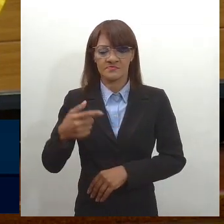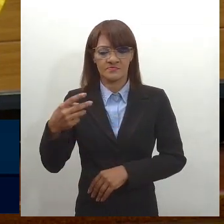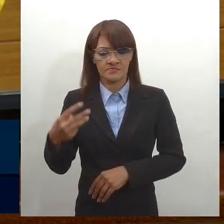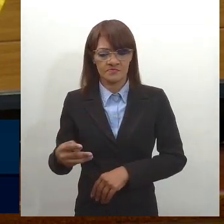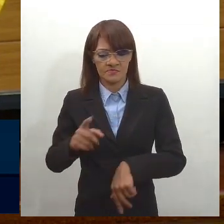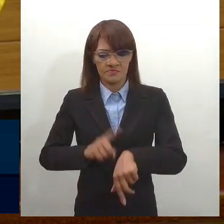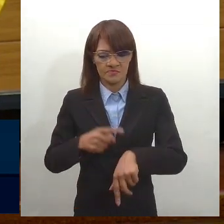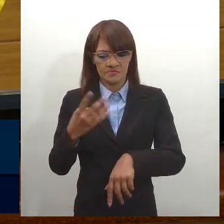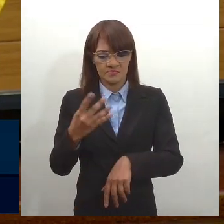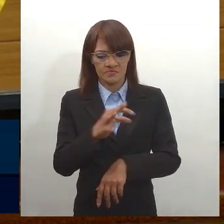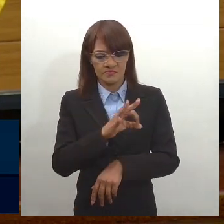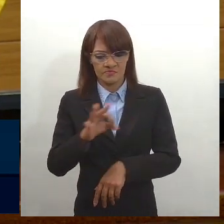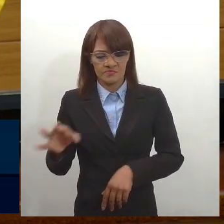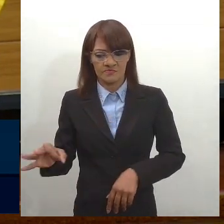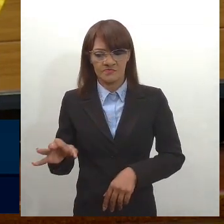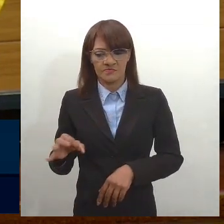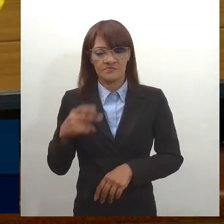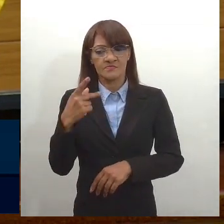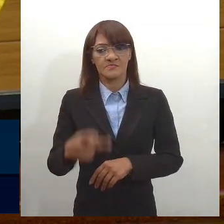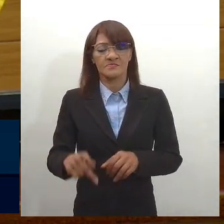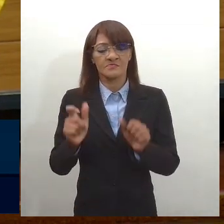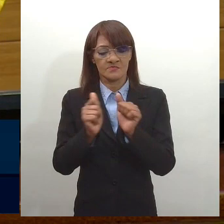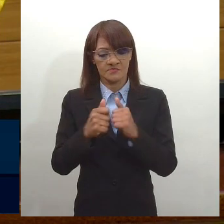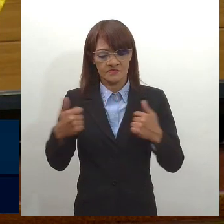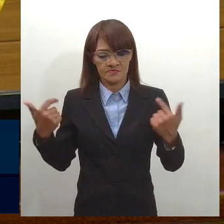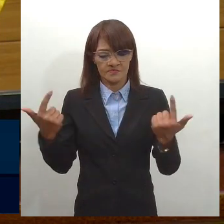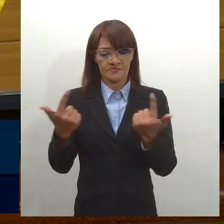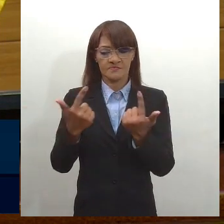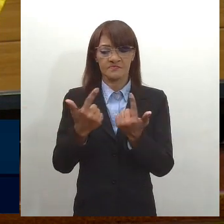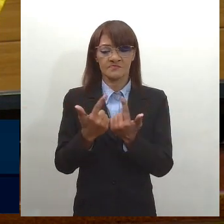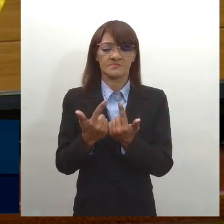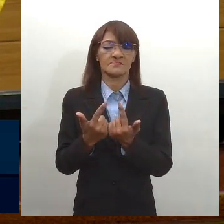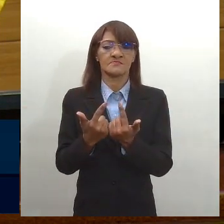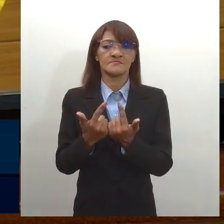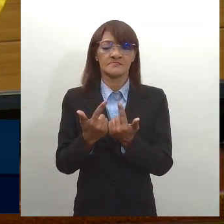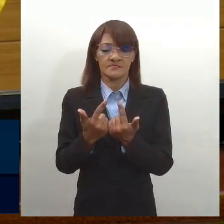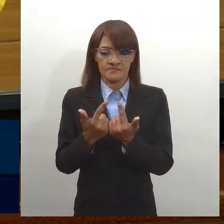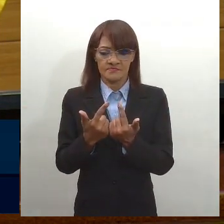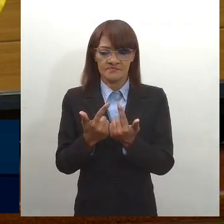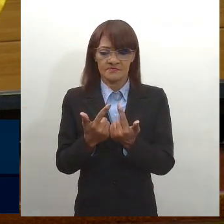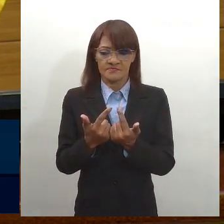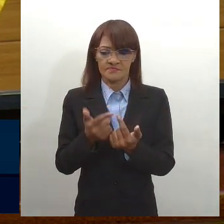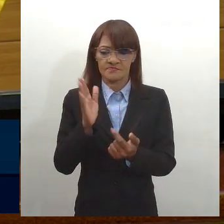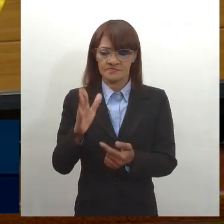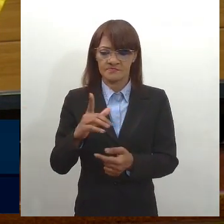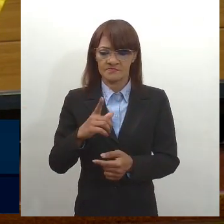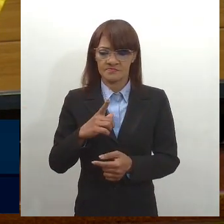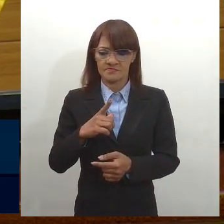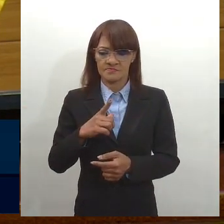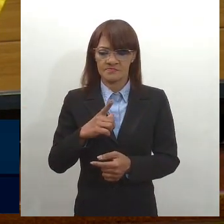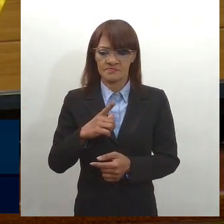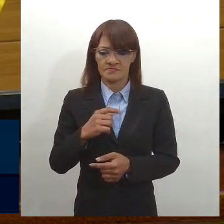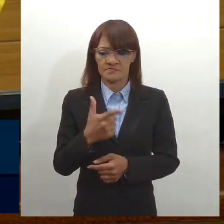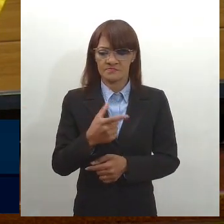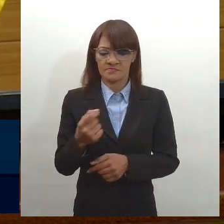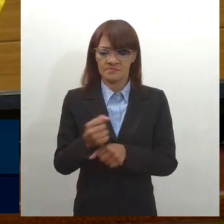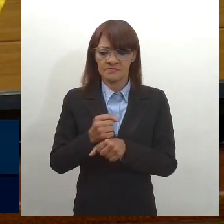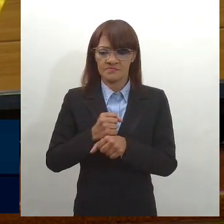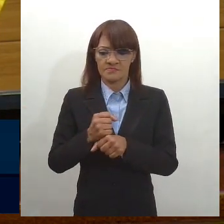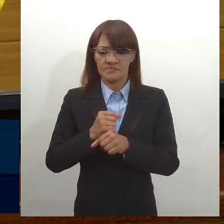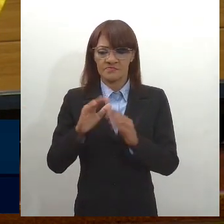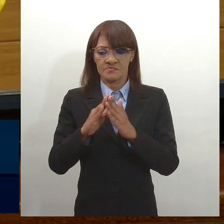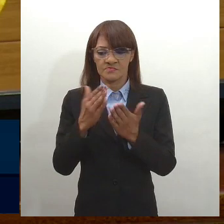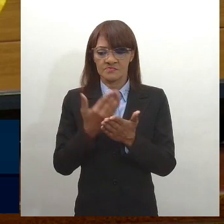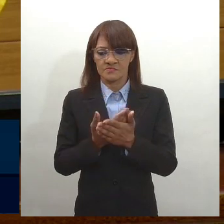Pedro Barreto de Andrade, desta Assembleia Legislativa, em alusão aos 20 anos da Escola Legislativa Deputado João de